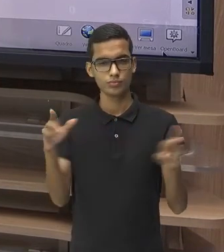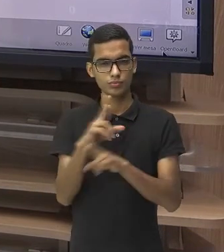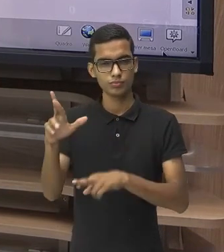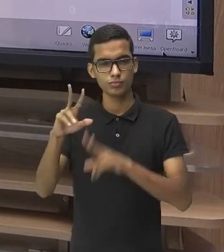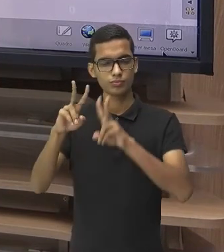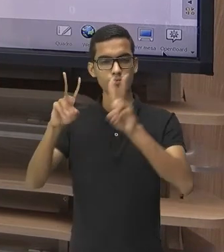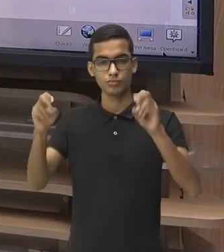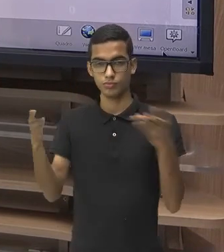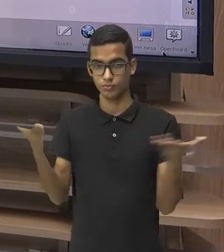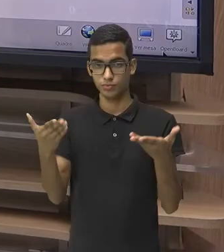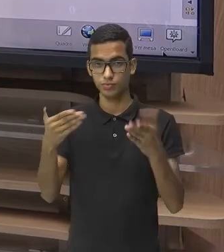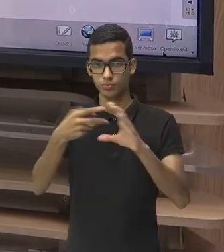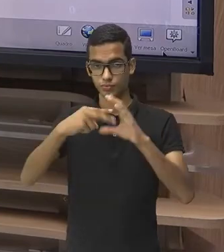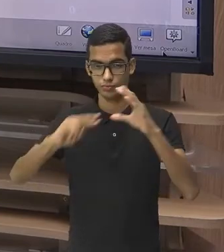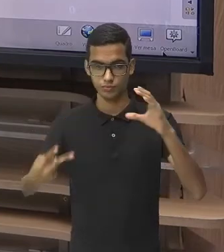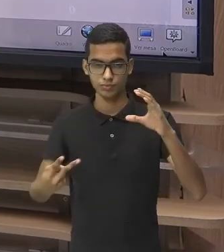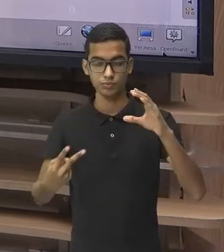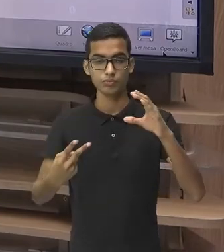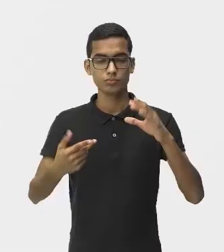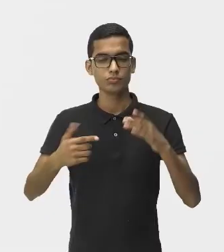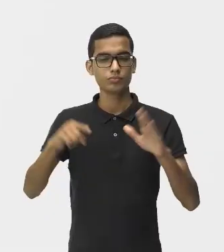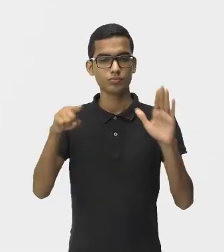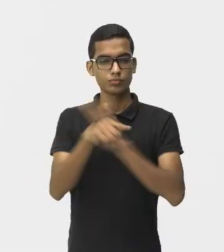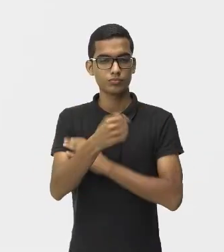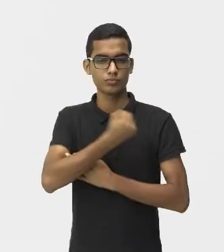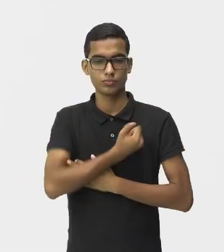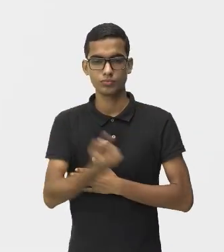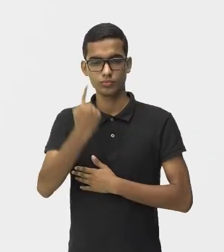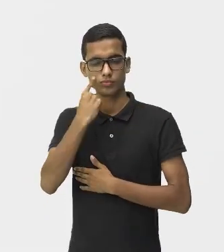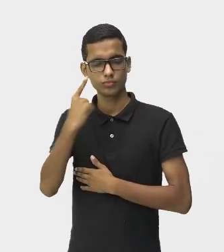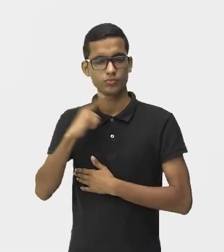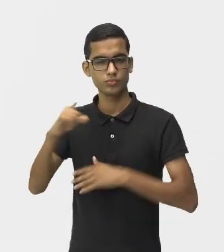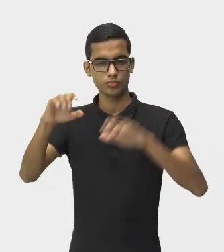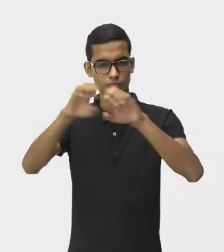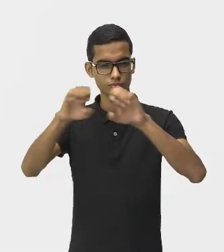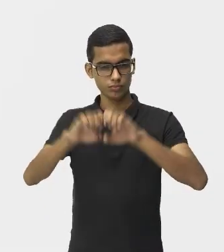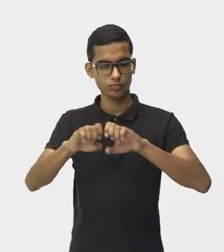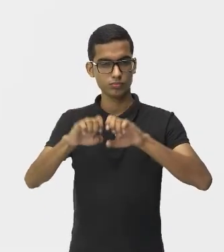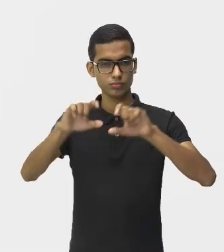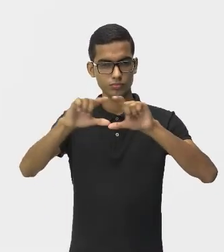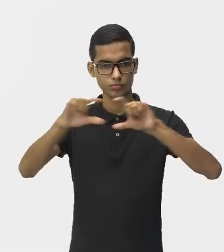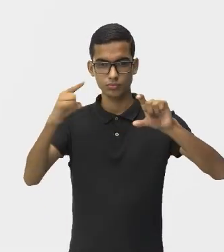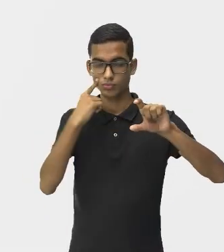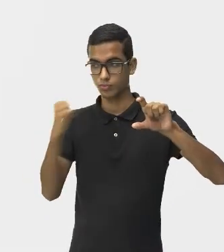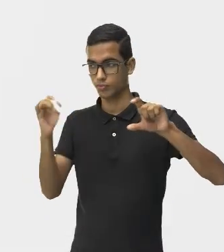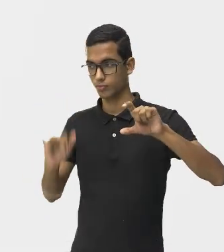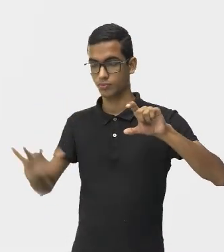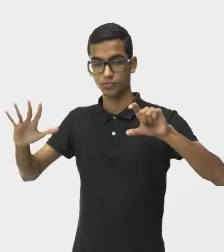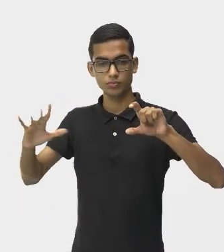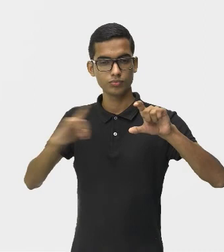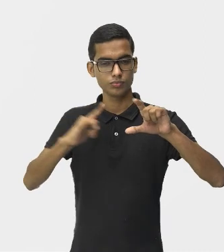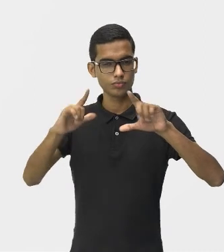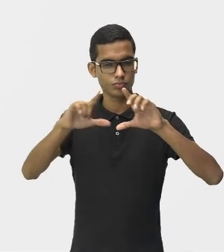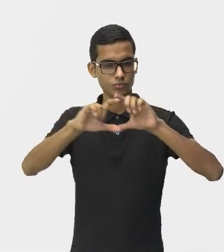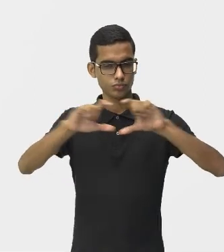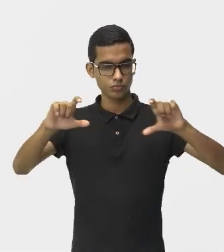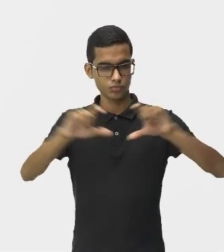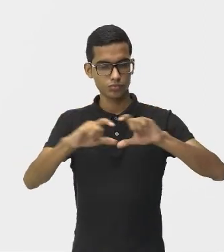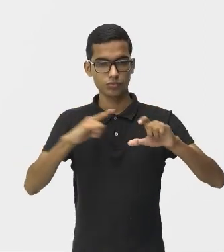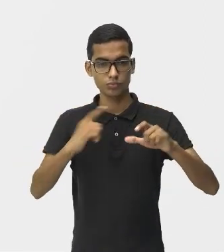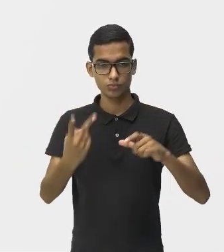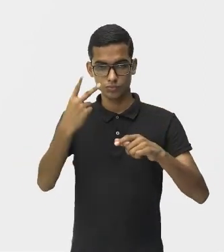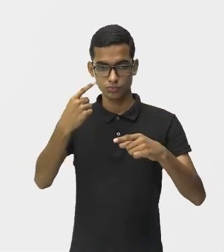cromossomos. E a primeira questão, a gente observa aqui um esquema, né? Nesse esquema, ele apresenta para a gente dois tipos de